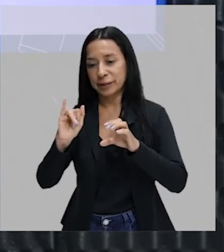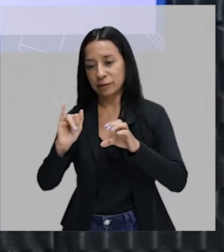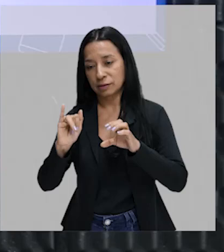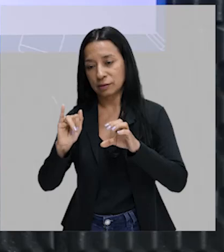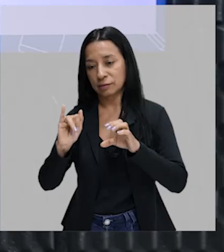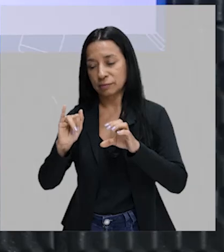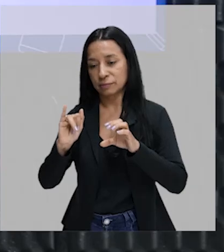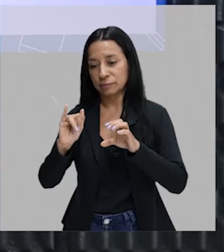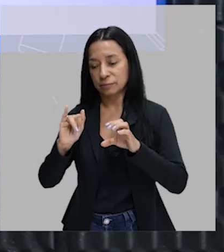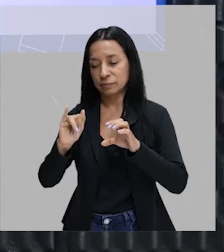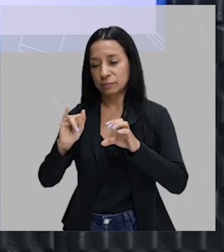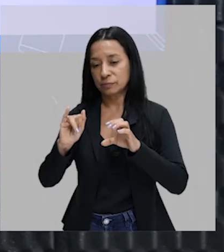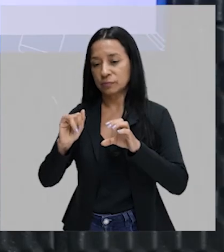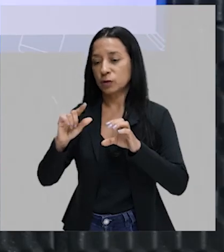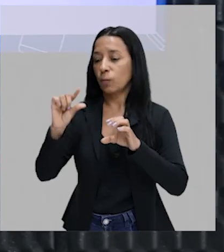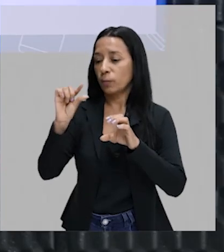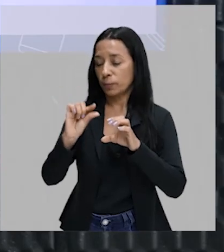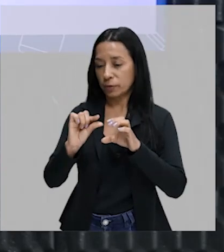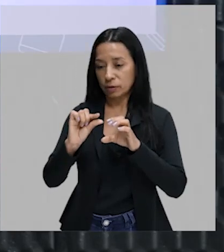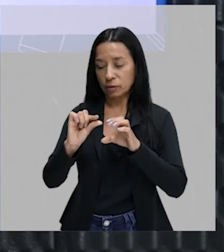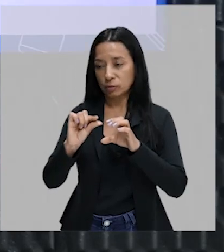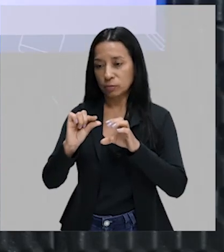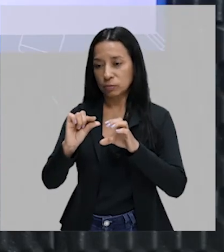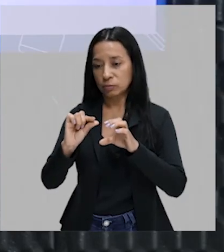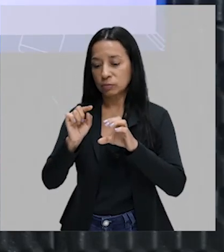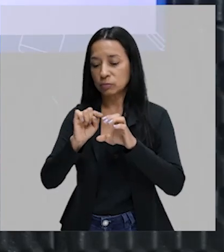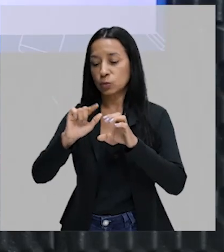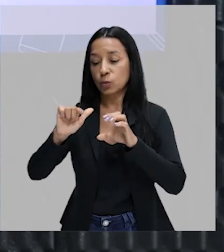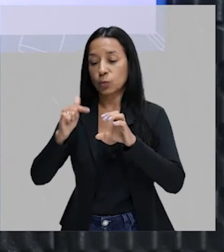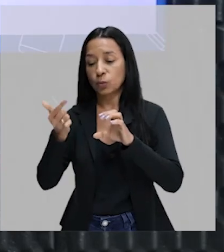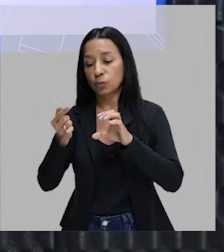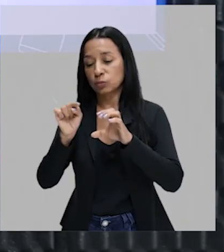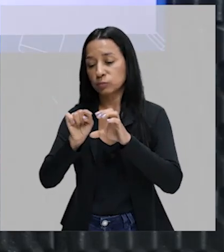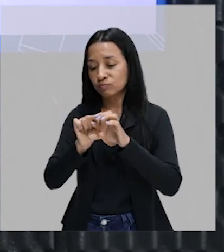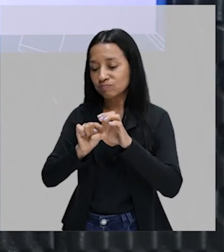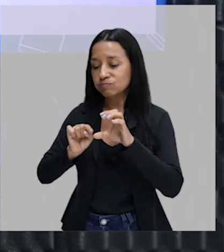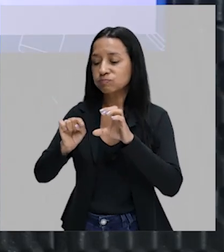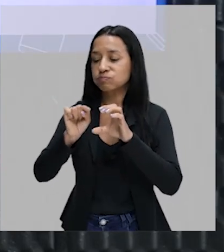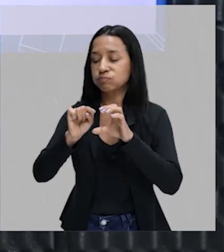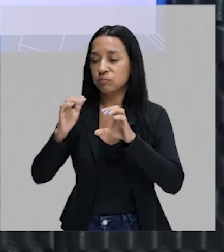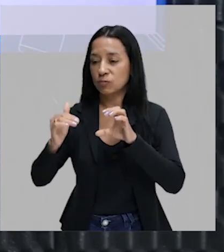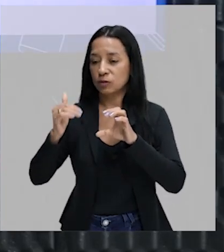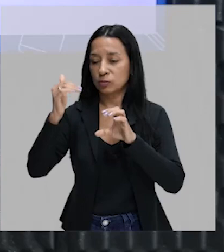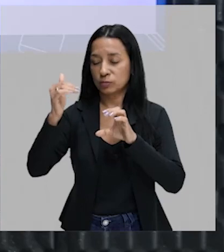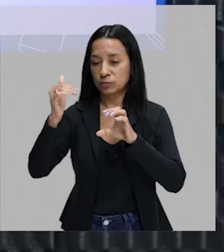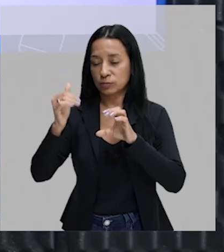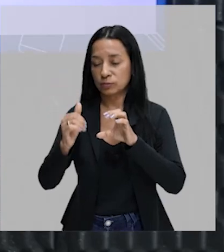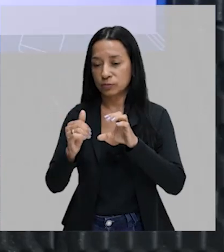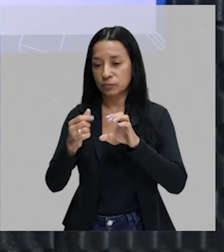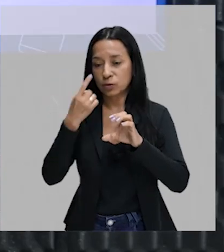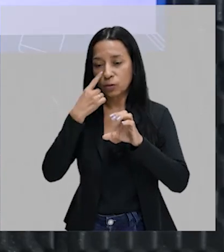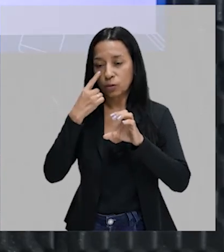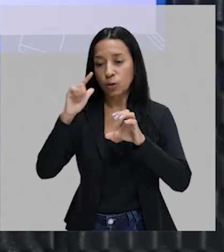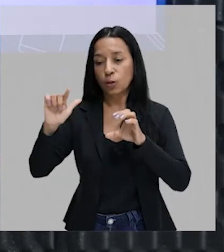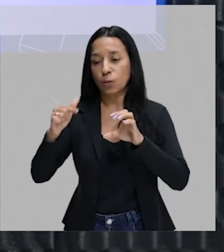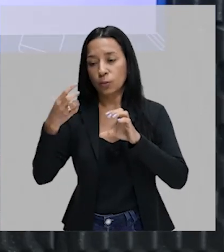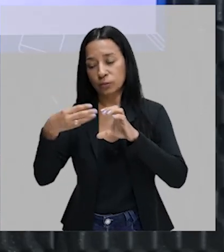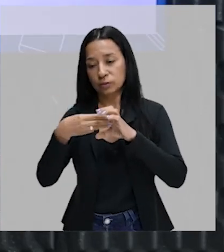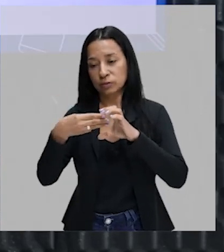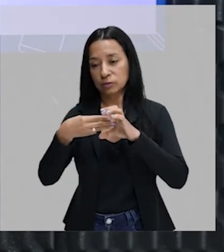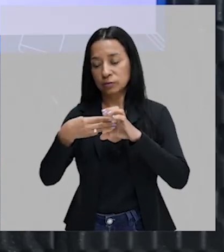dois núcleos. Um núcleo pequeno, que é chamado de micronúcleo, e um núcleo maior, tá? Veja essa outra célula aqui,